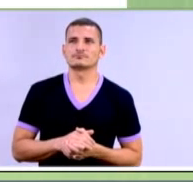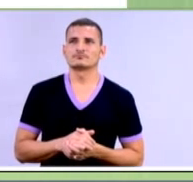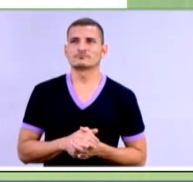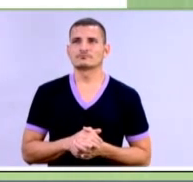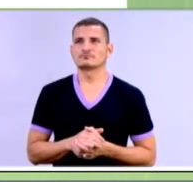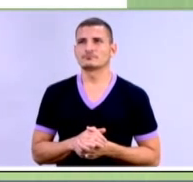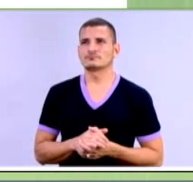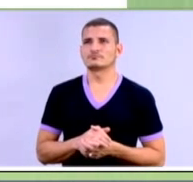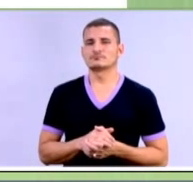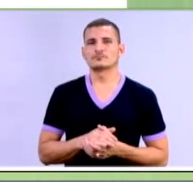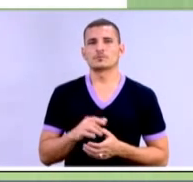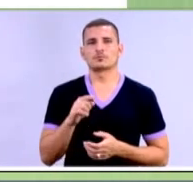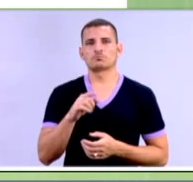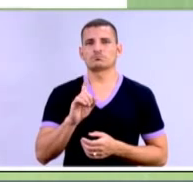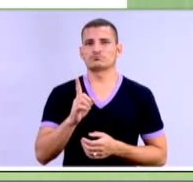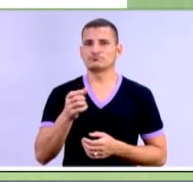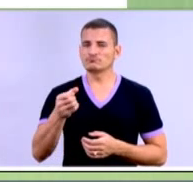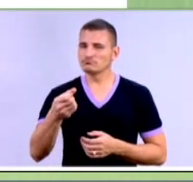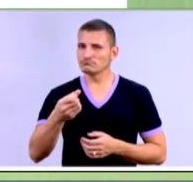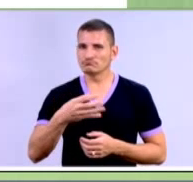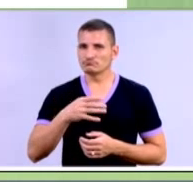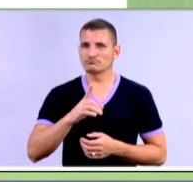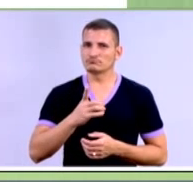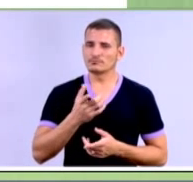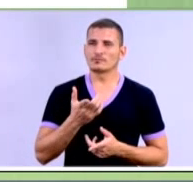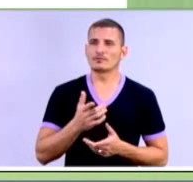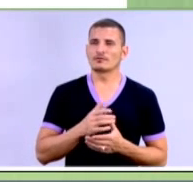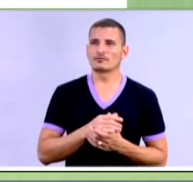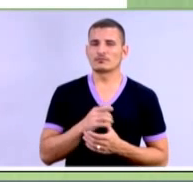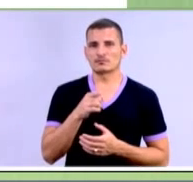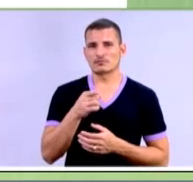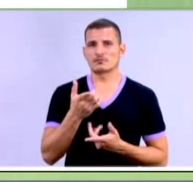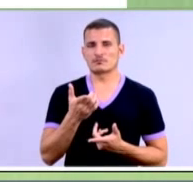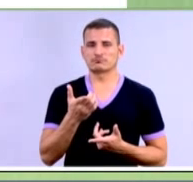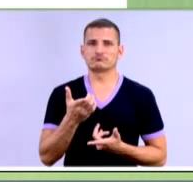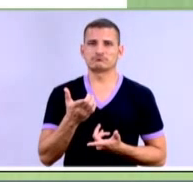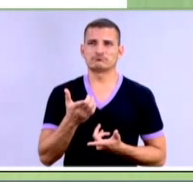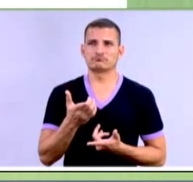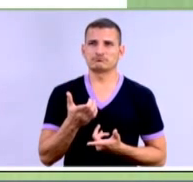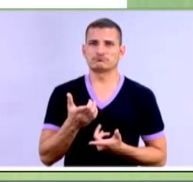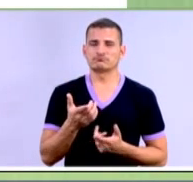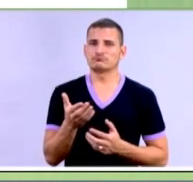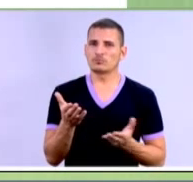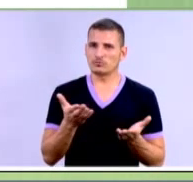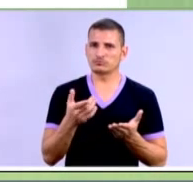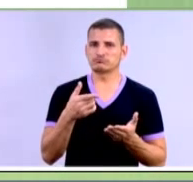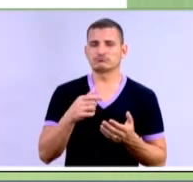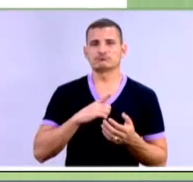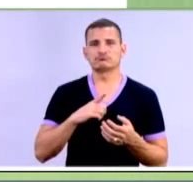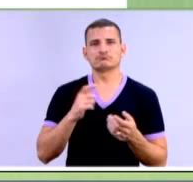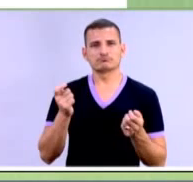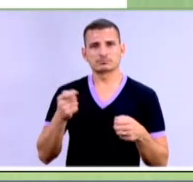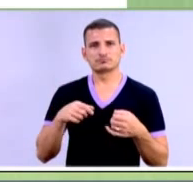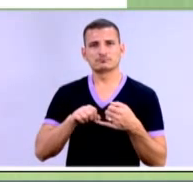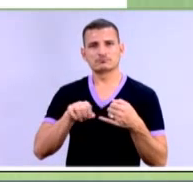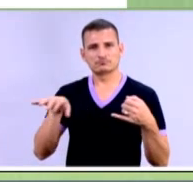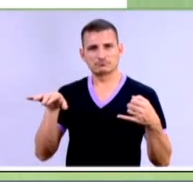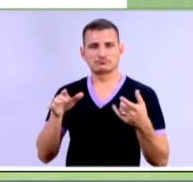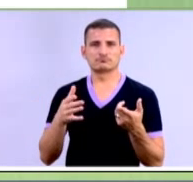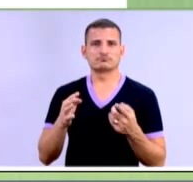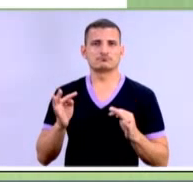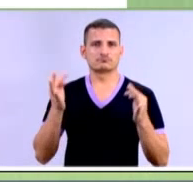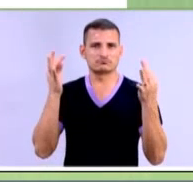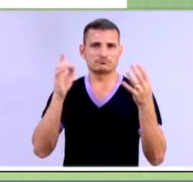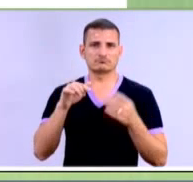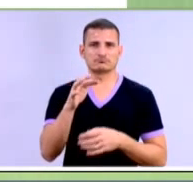não é tão novo, mas é o mais atual aí em termos de capacidade de transmissão e tecnologia, que são